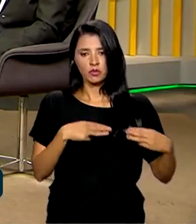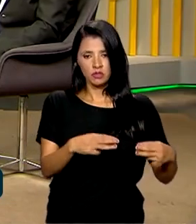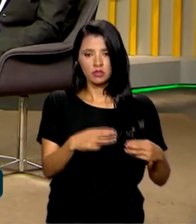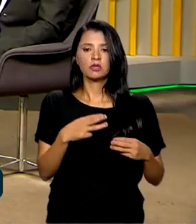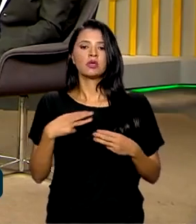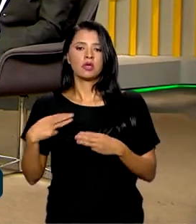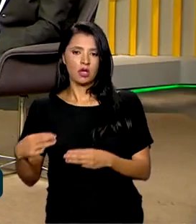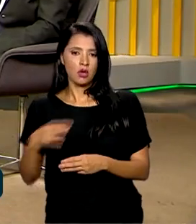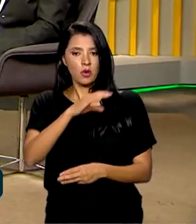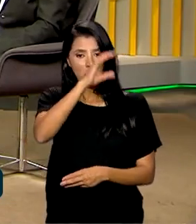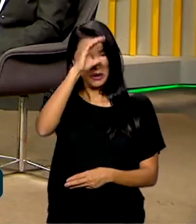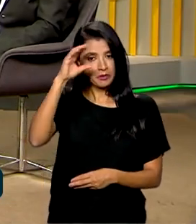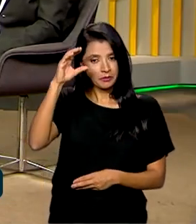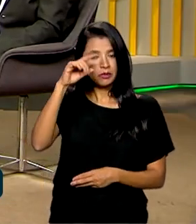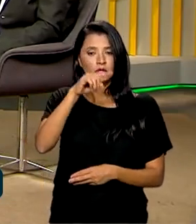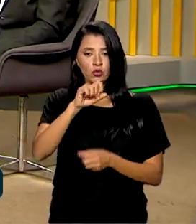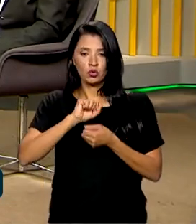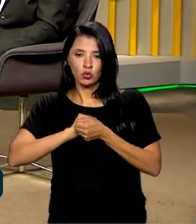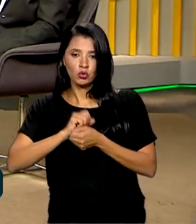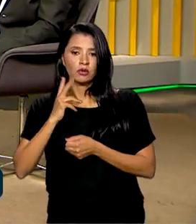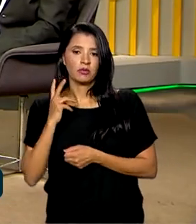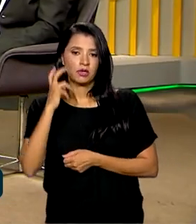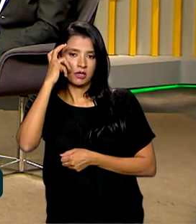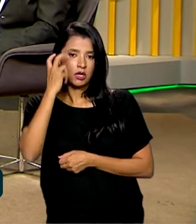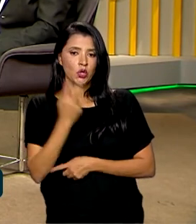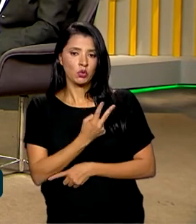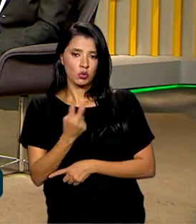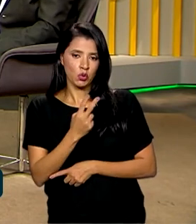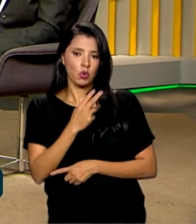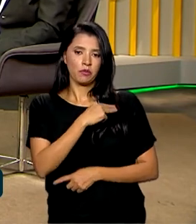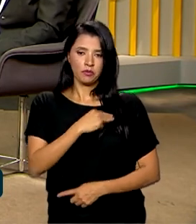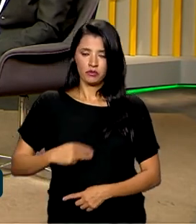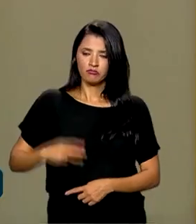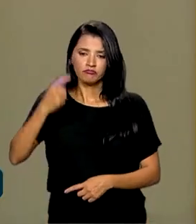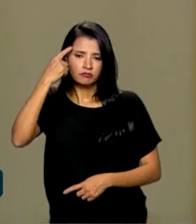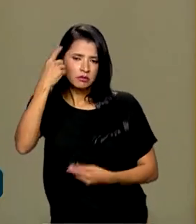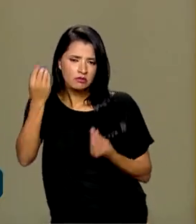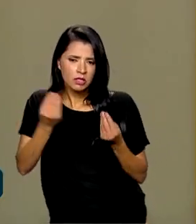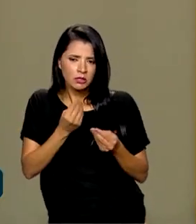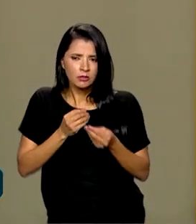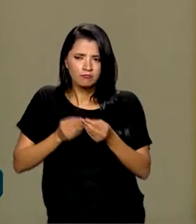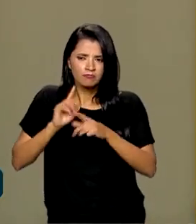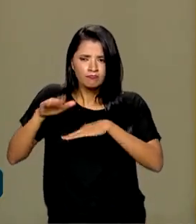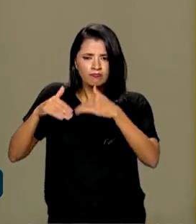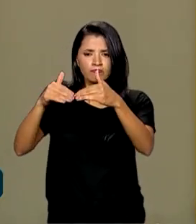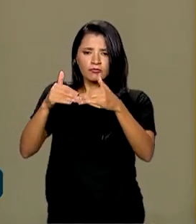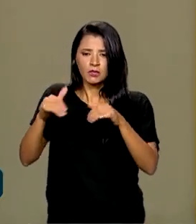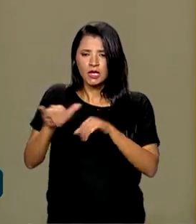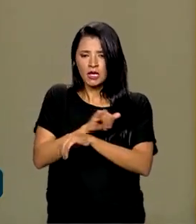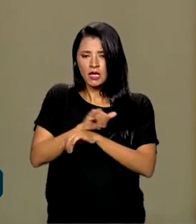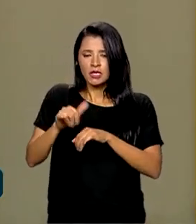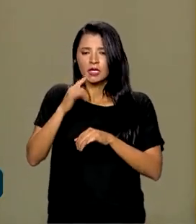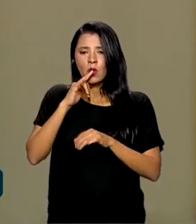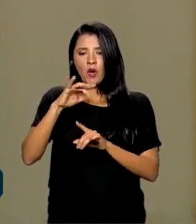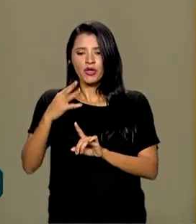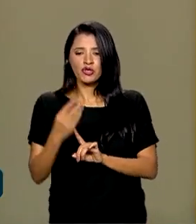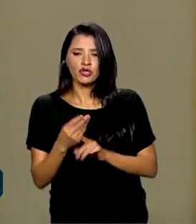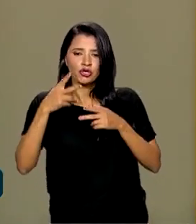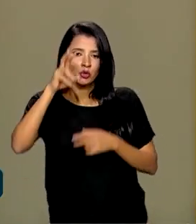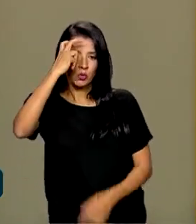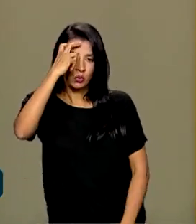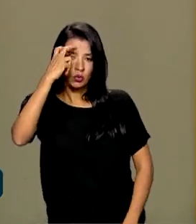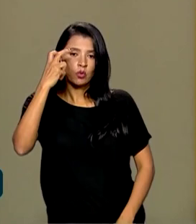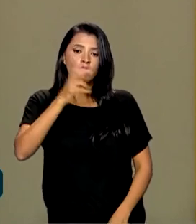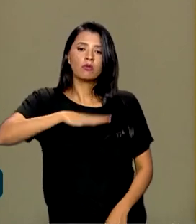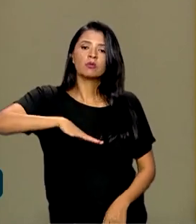Santana, juntamente com a ministra Margarete, para a gente pensar e desenvolver as ações de formação artística e cultural, tanto no